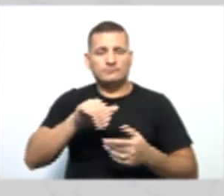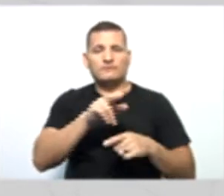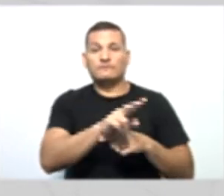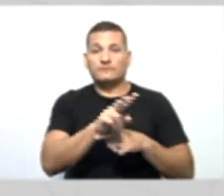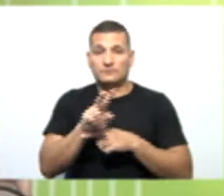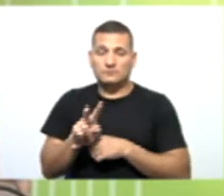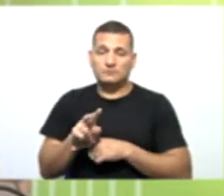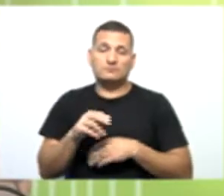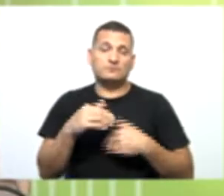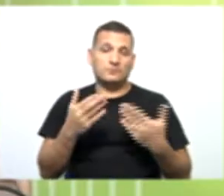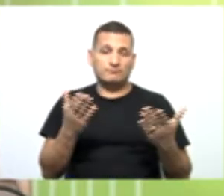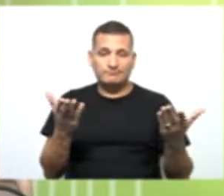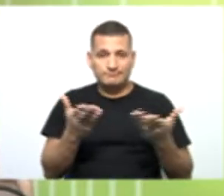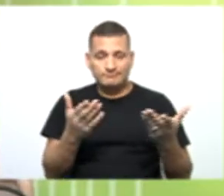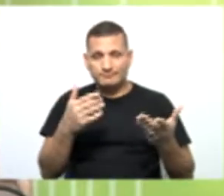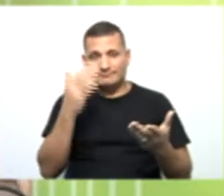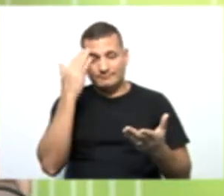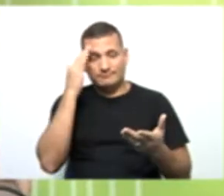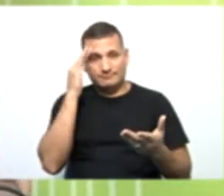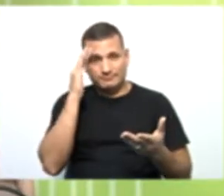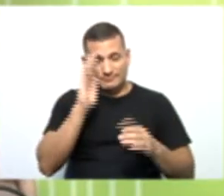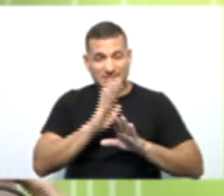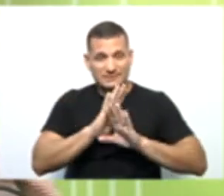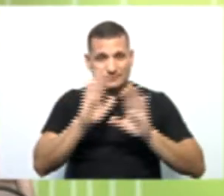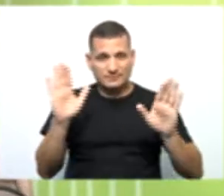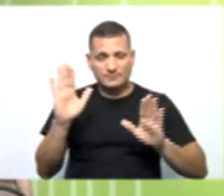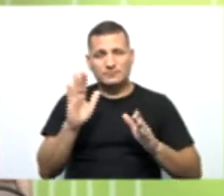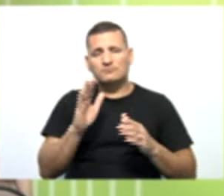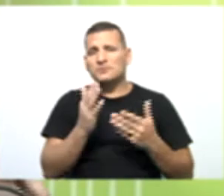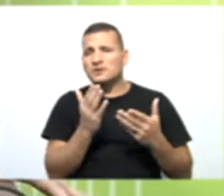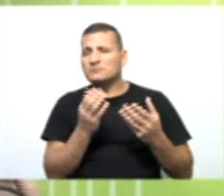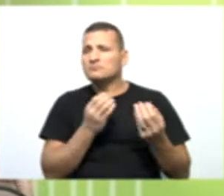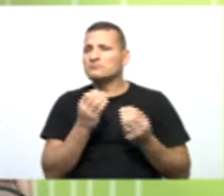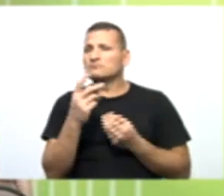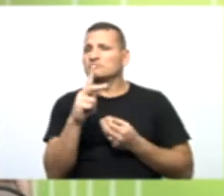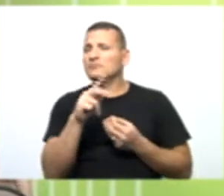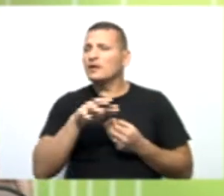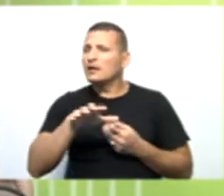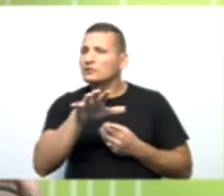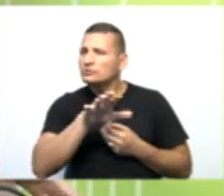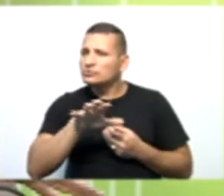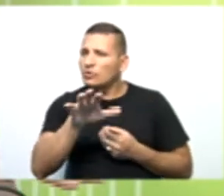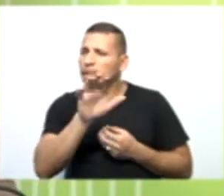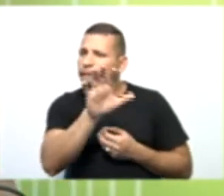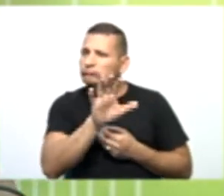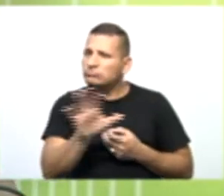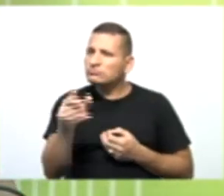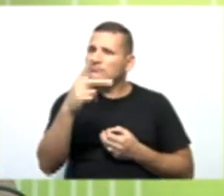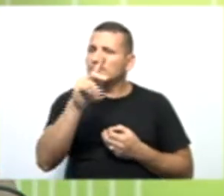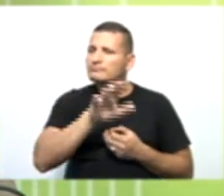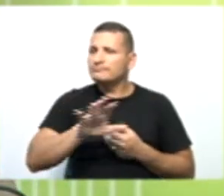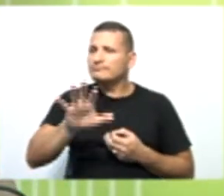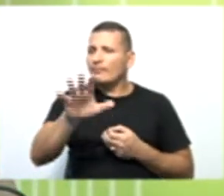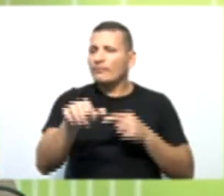ficou mais esclarecido agora, mas é como se na sua região fosse